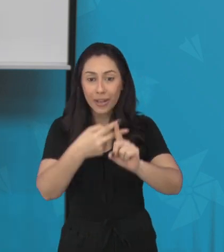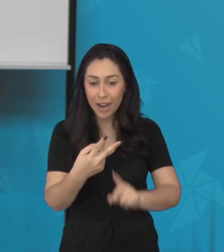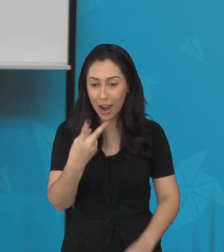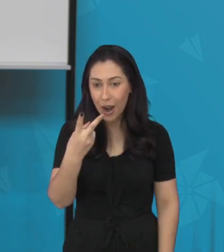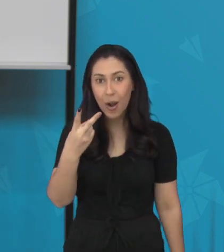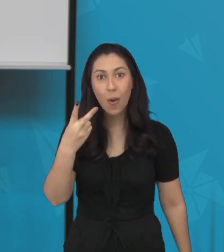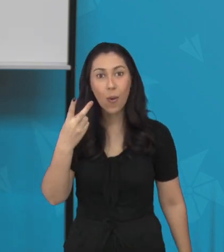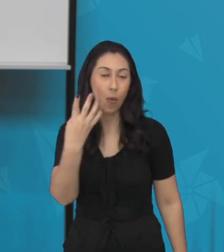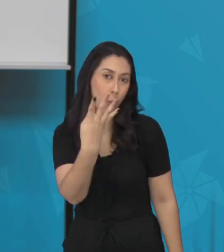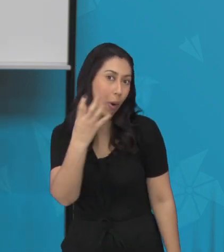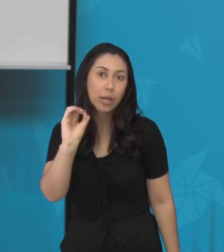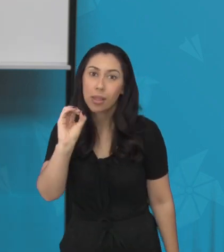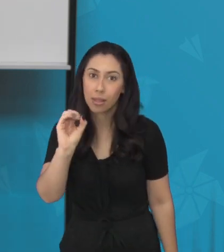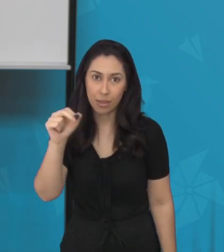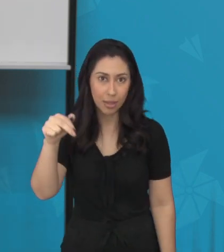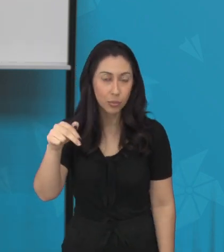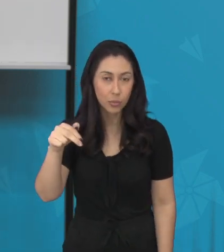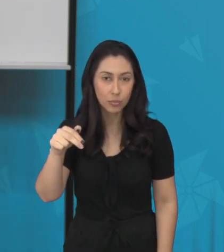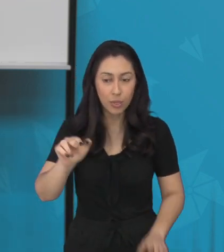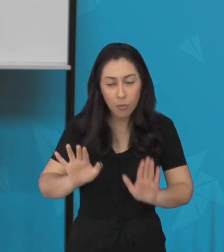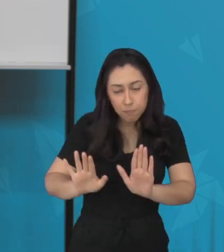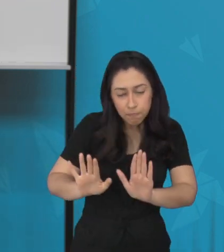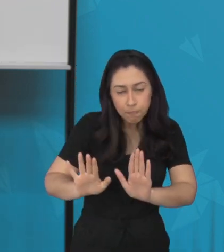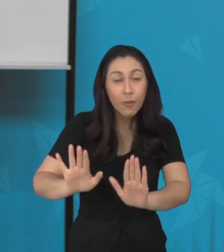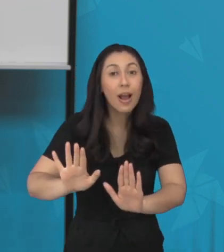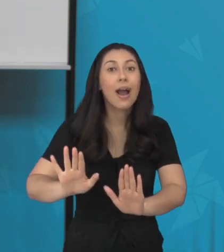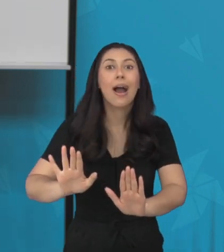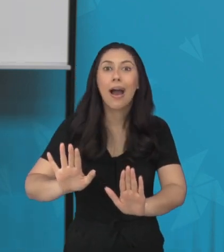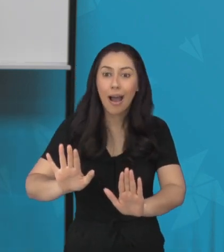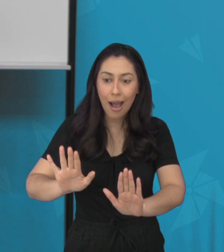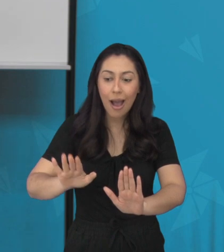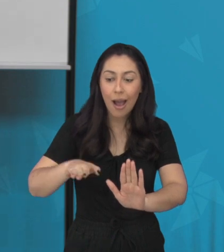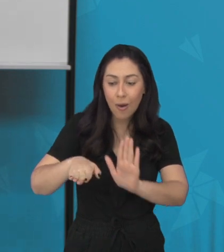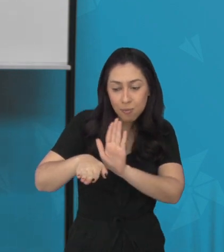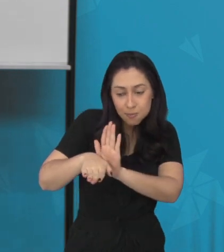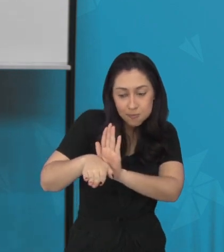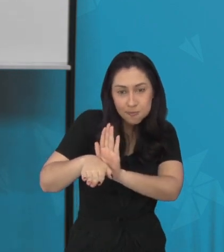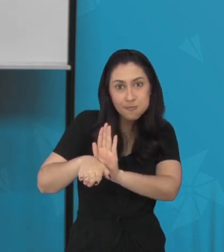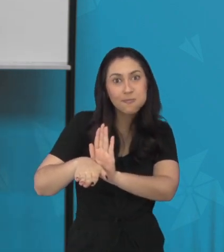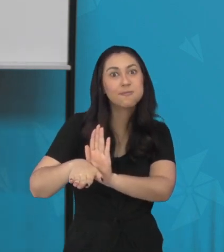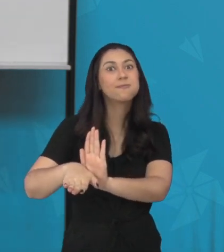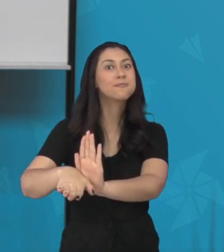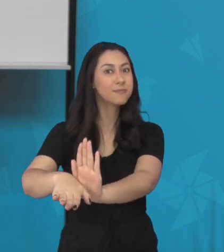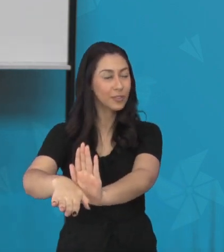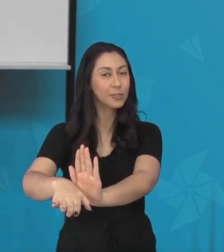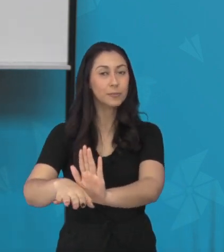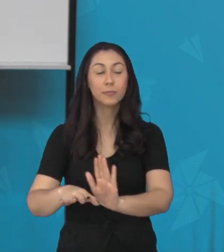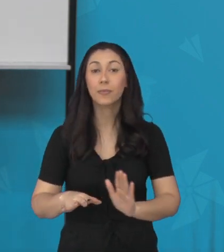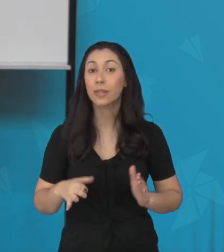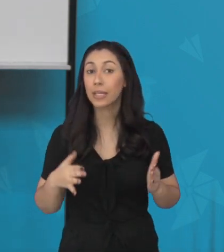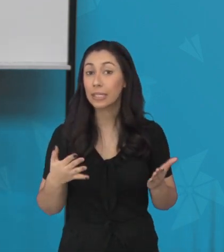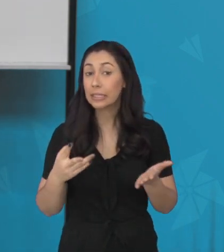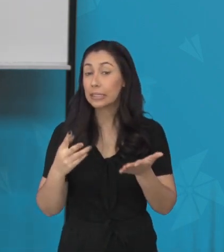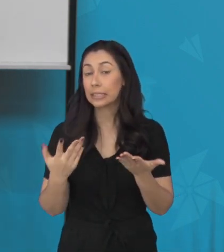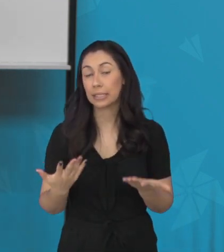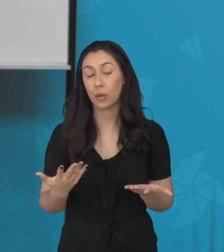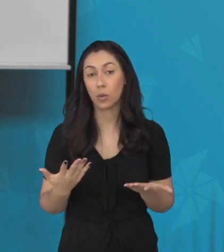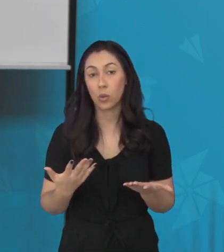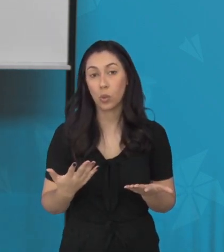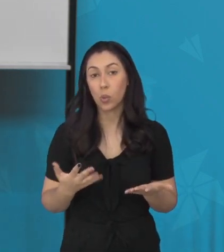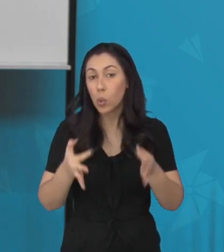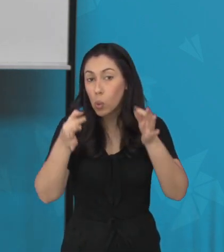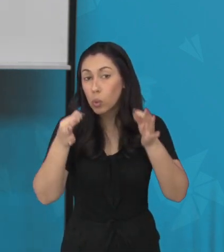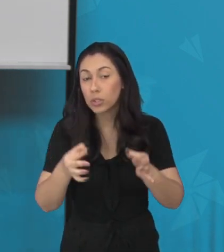40 newtons, a título de exemplo. E a partir desse momento, o carro começa a andar. O termo correto que a gente usa é